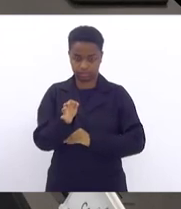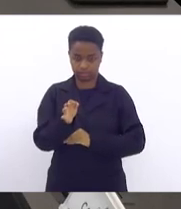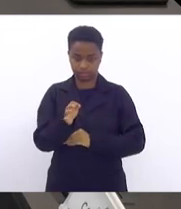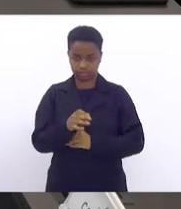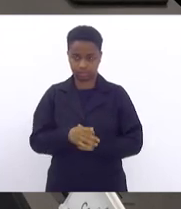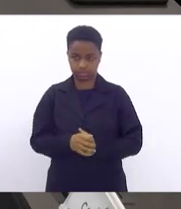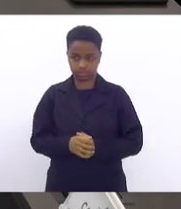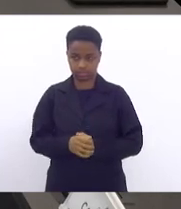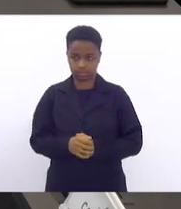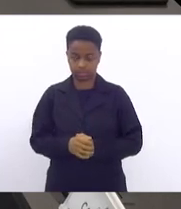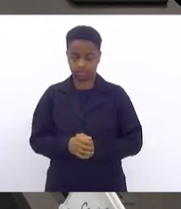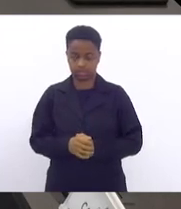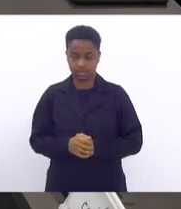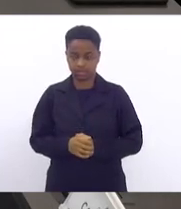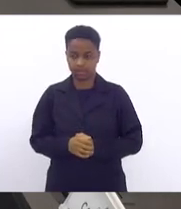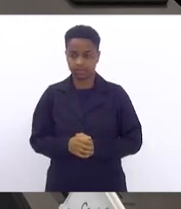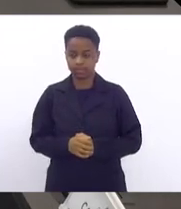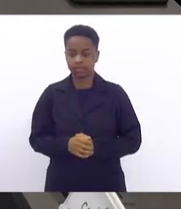Cadê a pauta? Está onde?